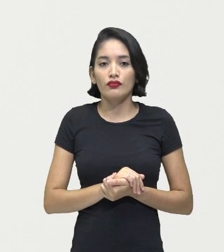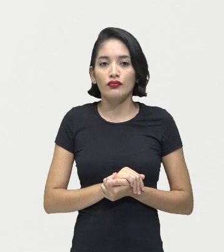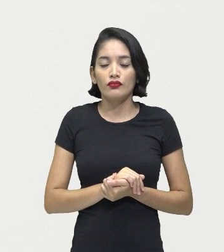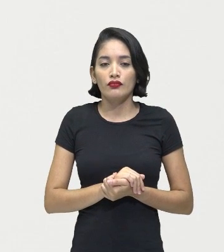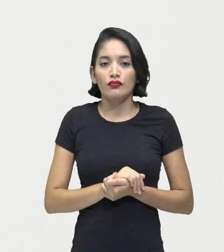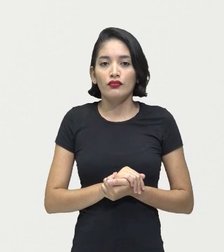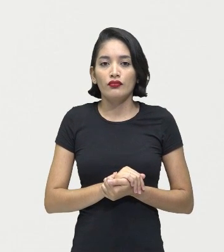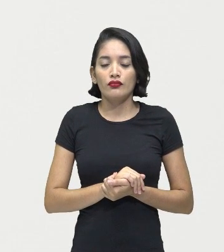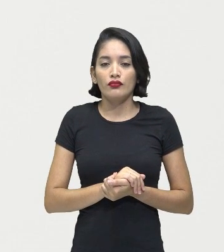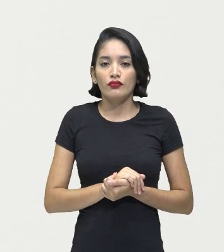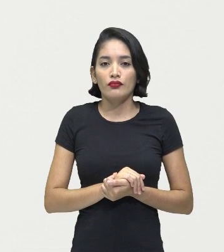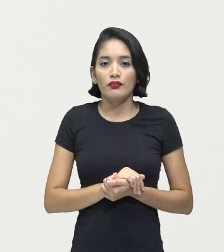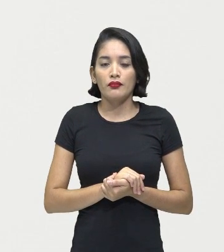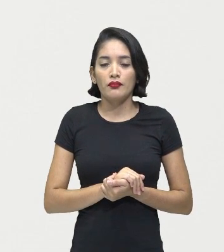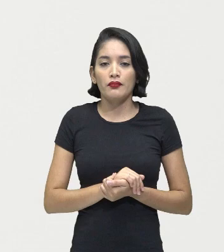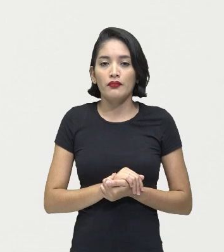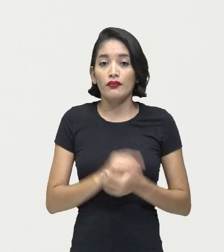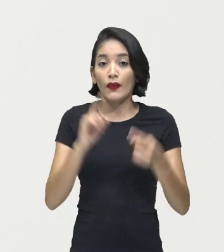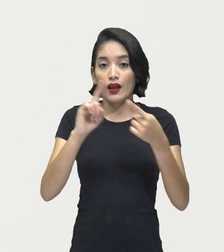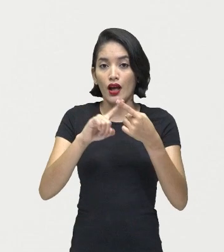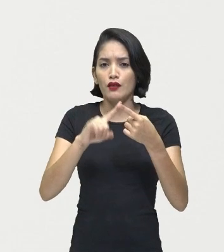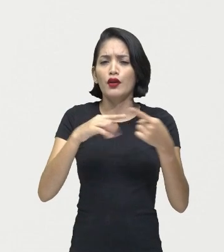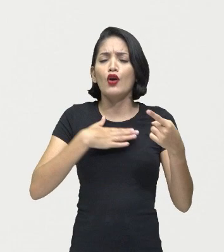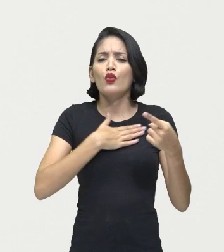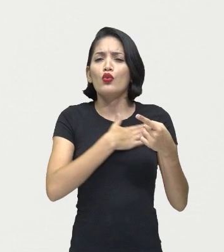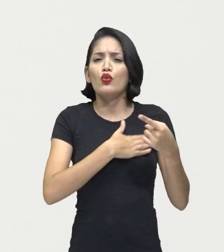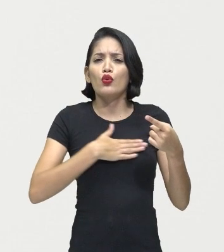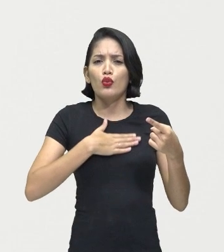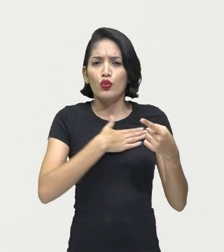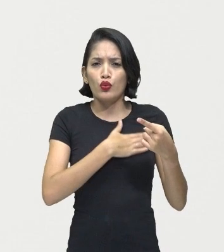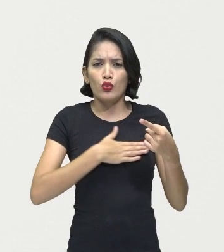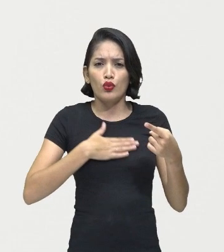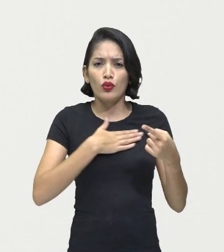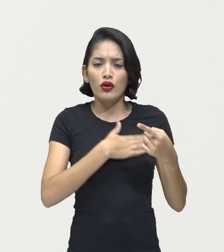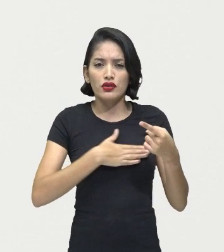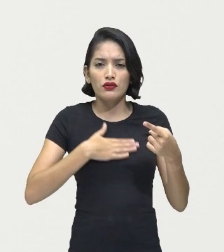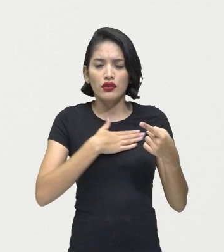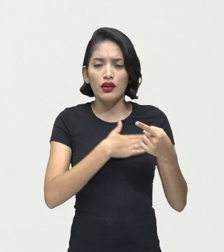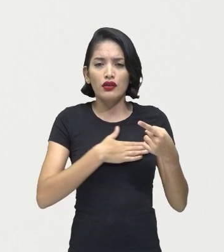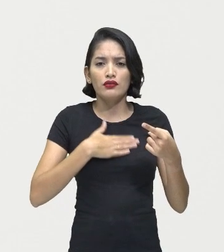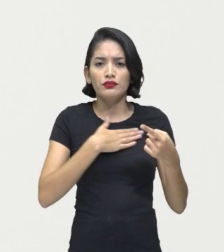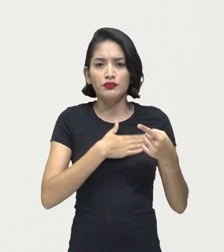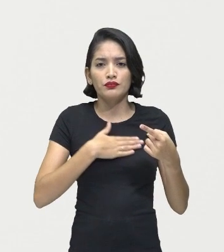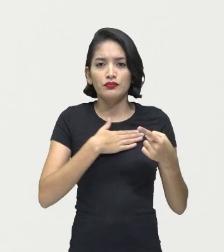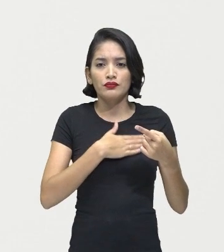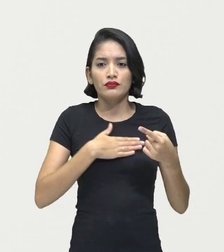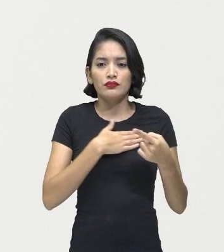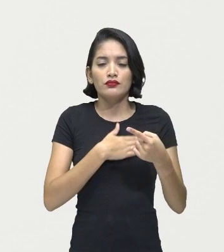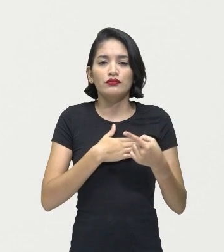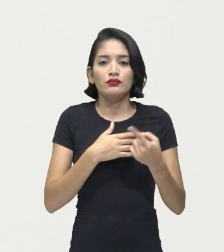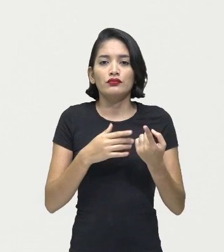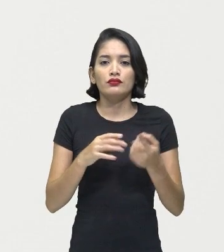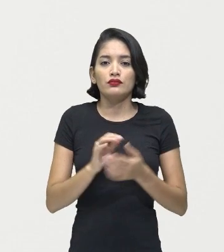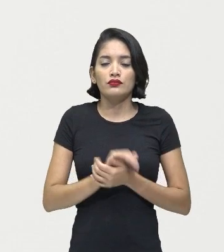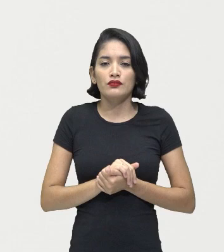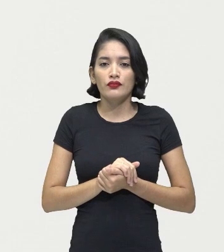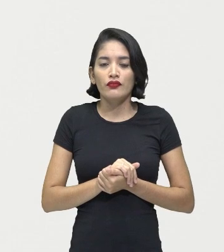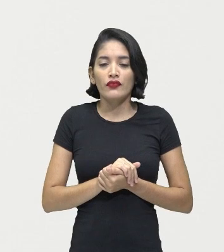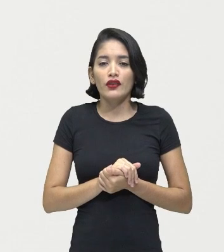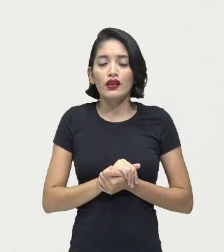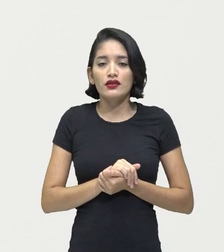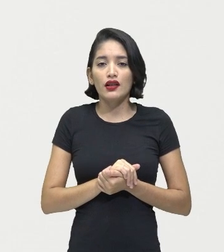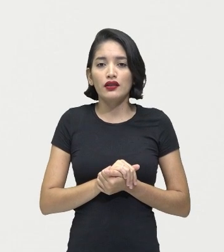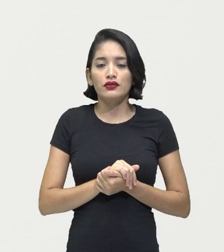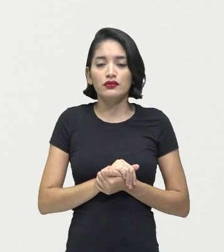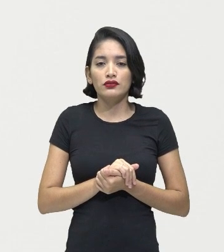aliás, faltou o exemplo, né? Gosta de serra, mas também de mar. Então, esse mais também, olha, observe que ele tem sentido de adição, tá,